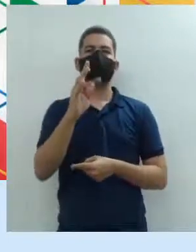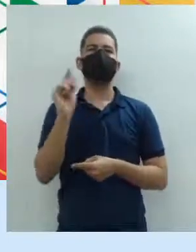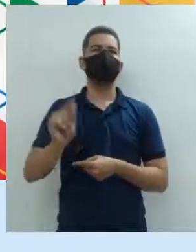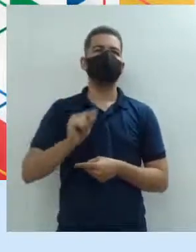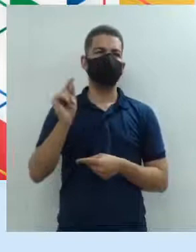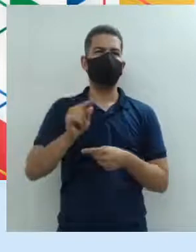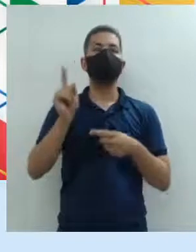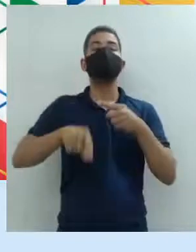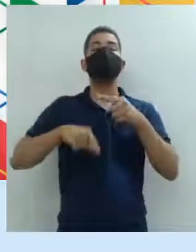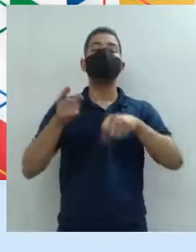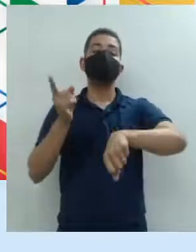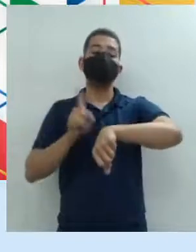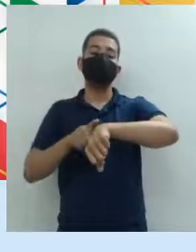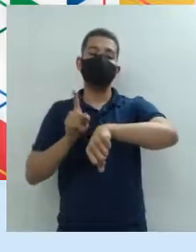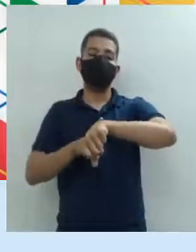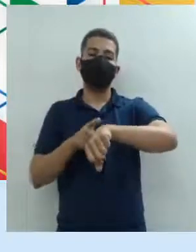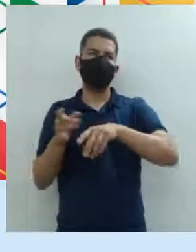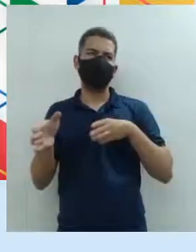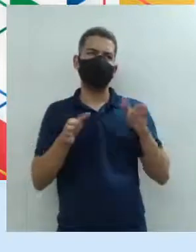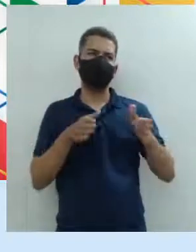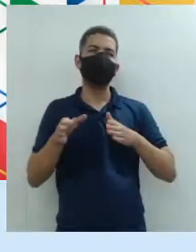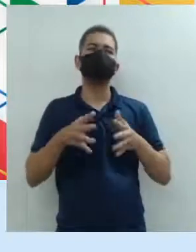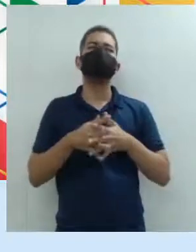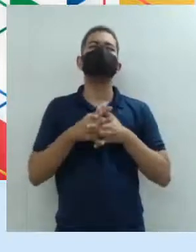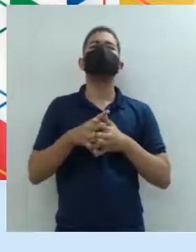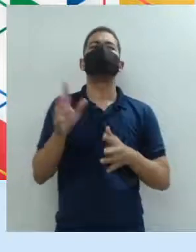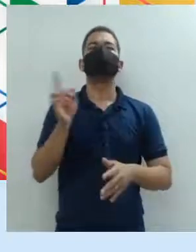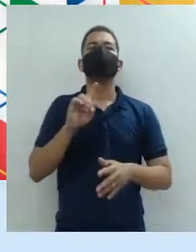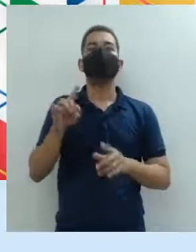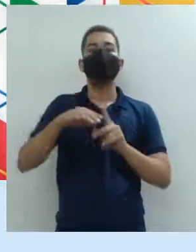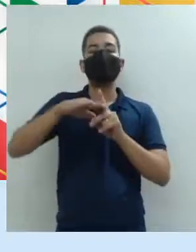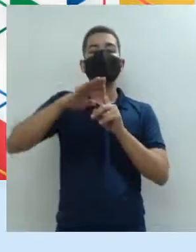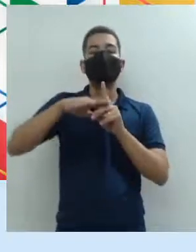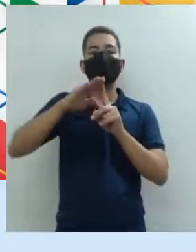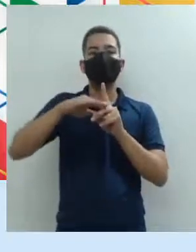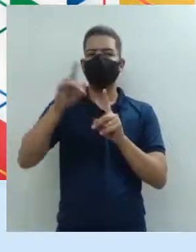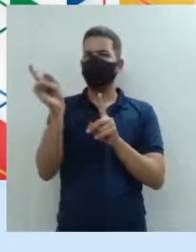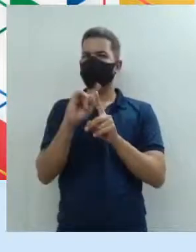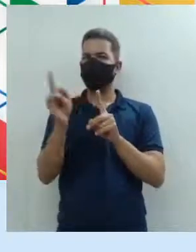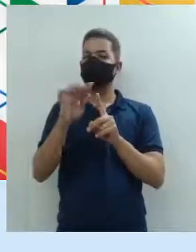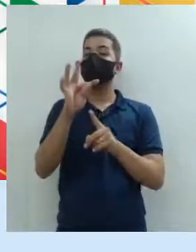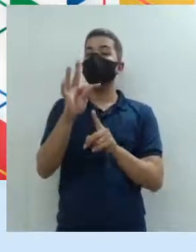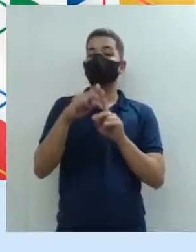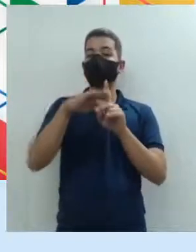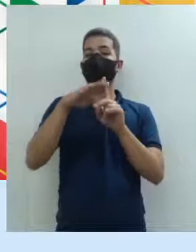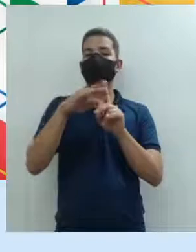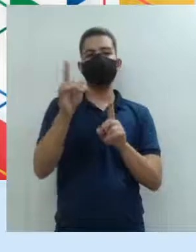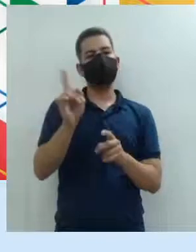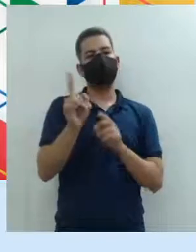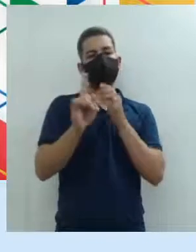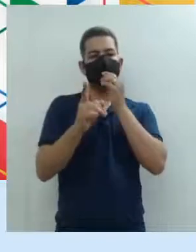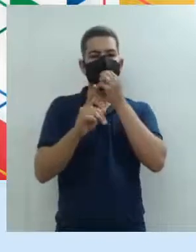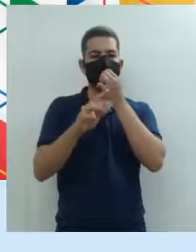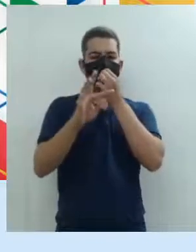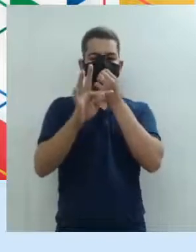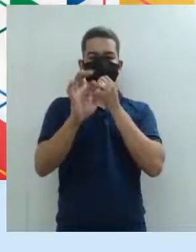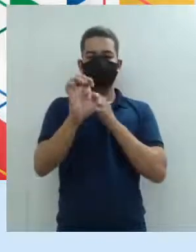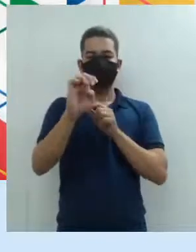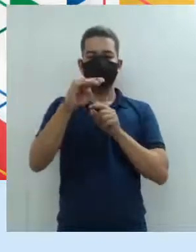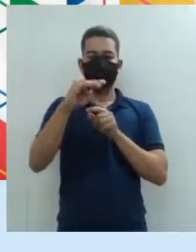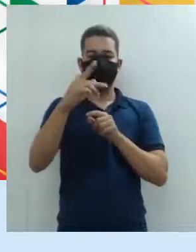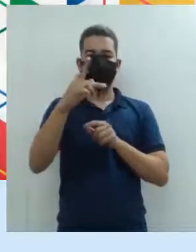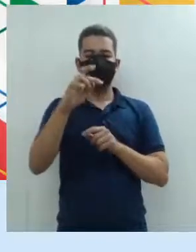seria o tempo, galera. Vamos ter cuidado para não confundir isso com temperatura. Ah, vi um Tzinho lá, é temperatura. Por isso que a gente está